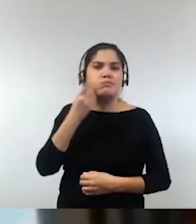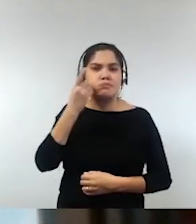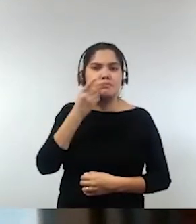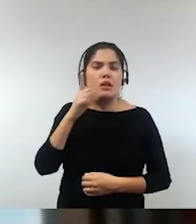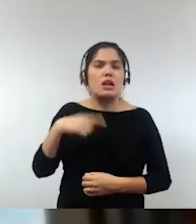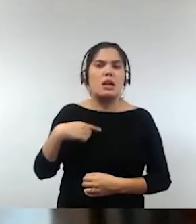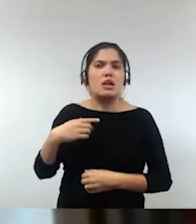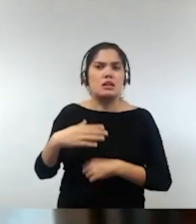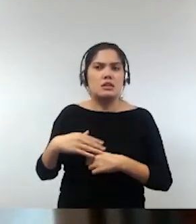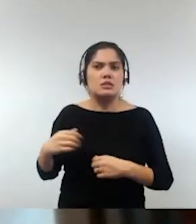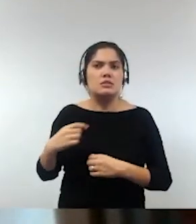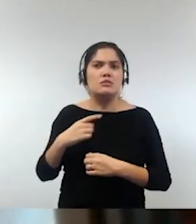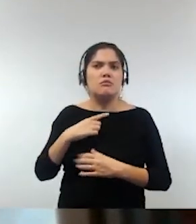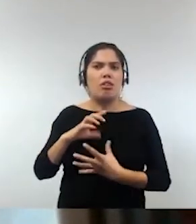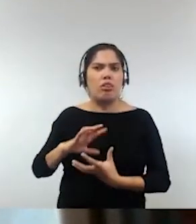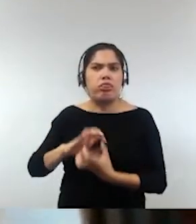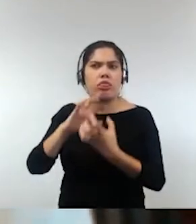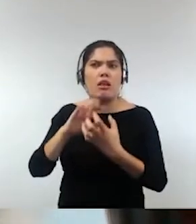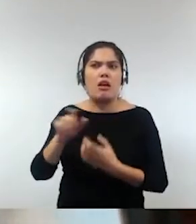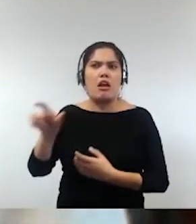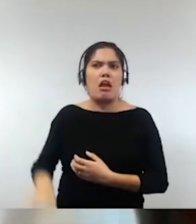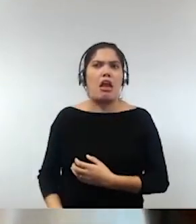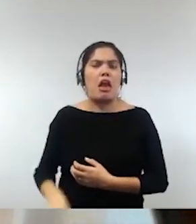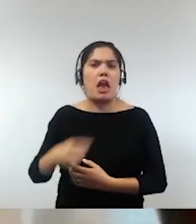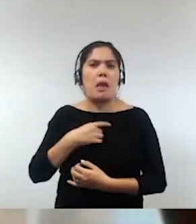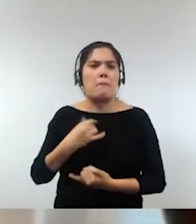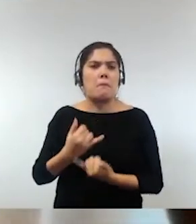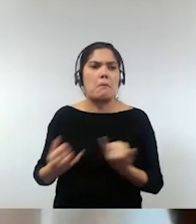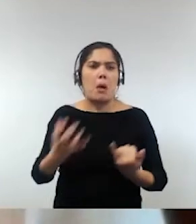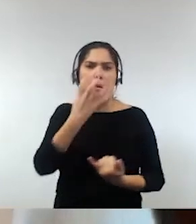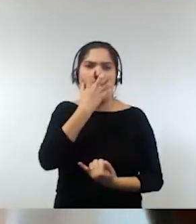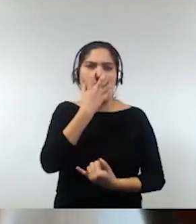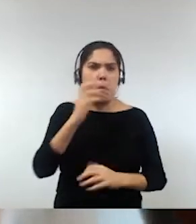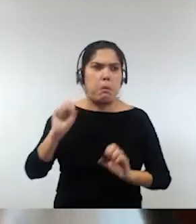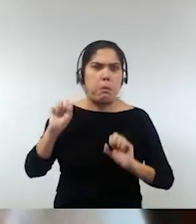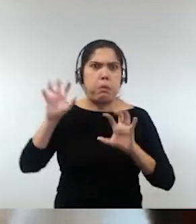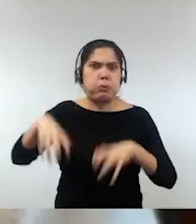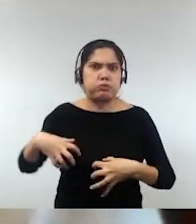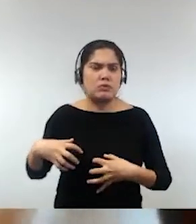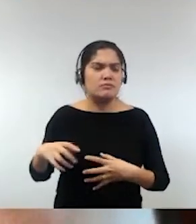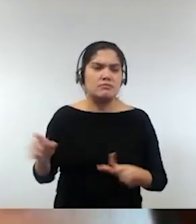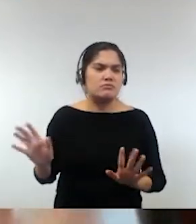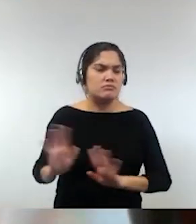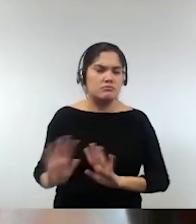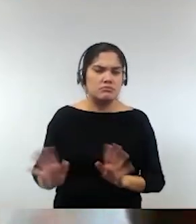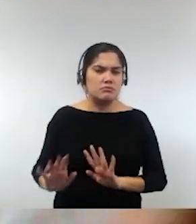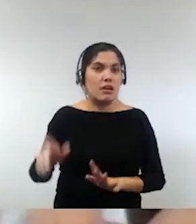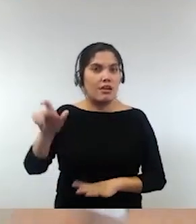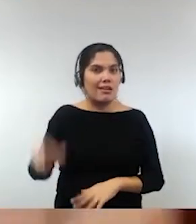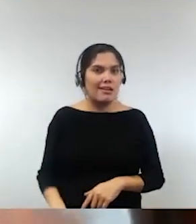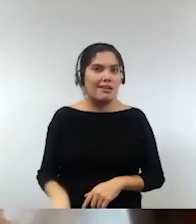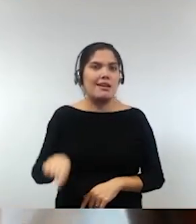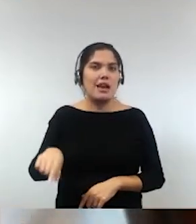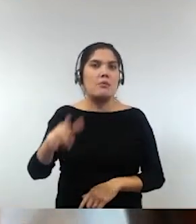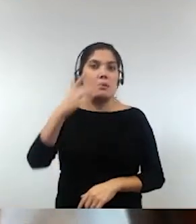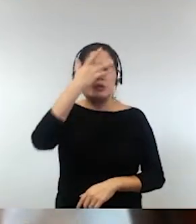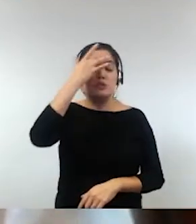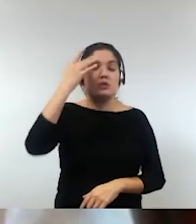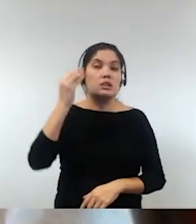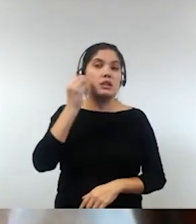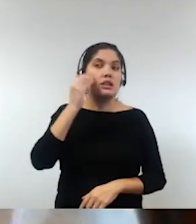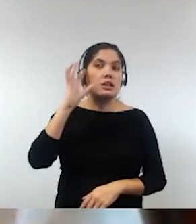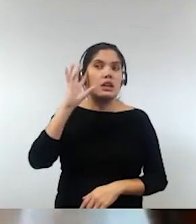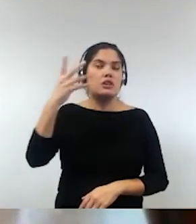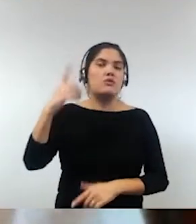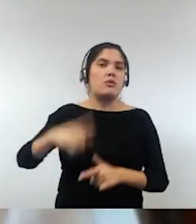hostil, o advogado brigão, é o pitbull. Ele tem que ser visto como alguém que visa solucionar o problema do